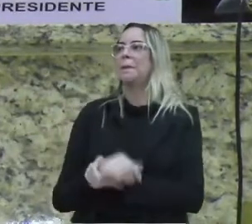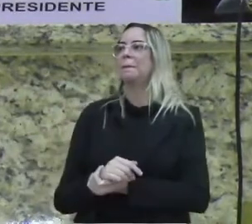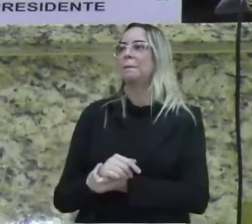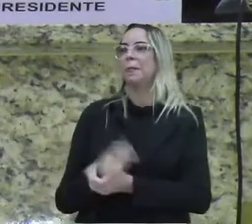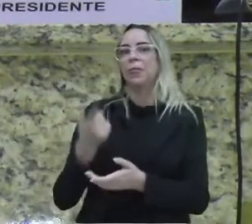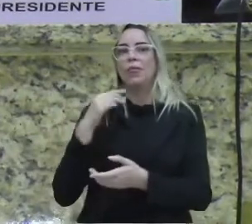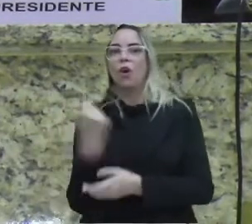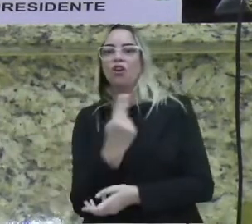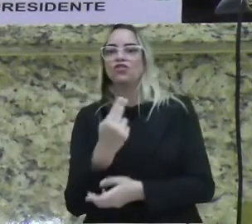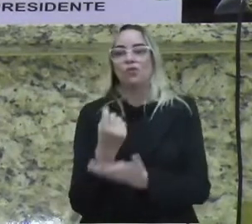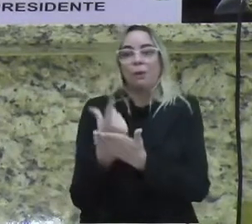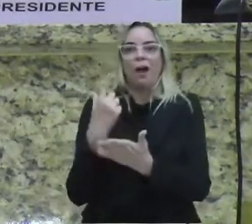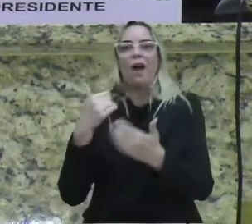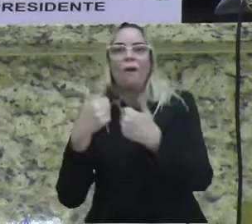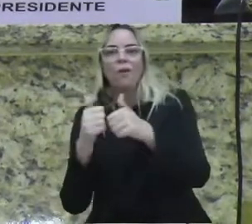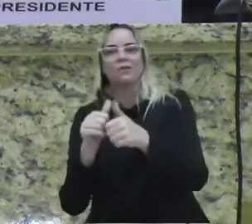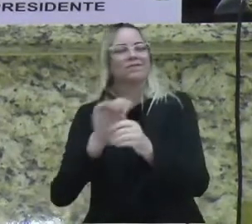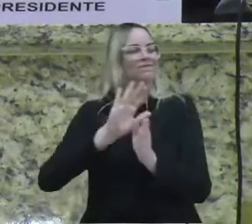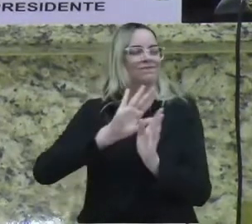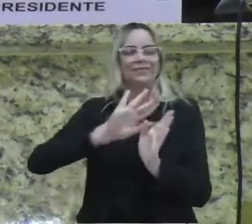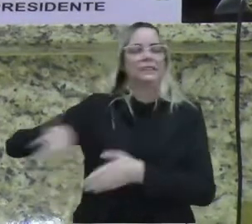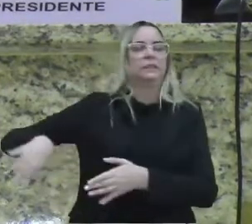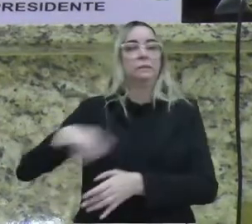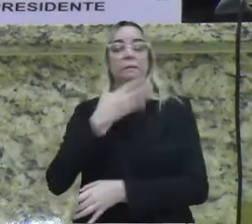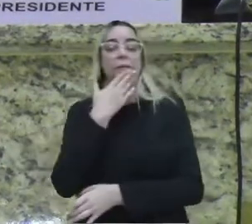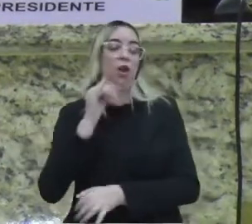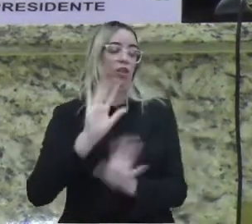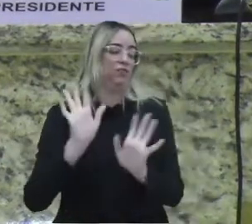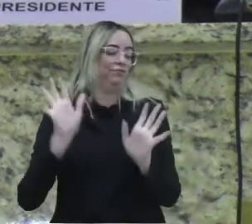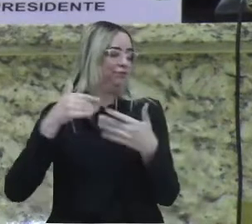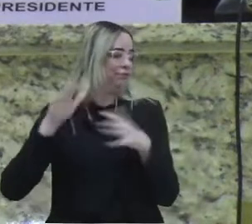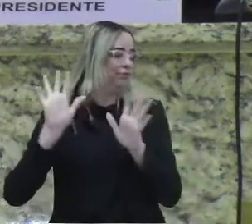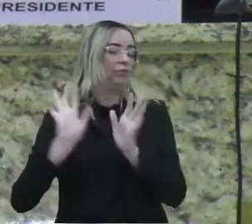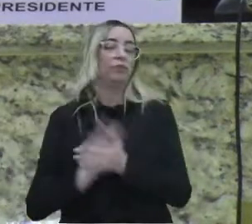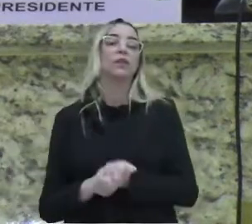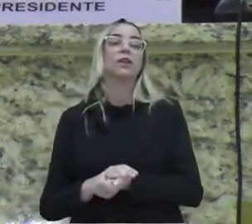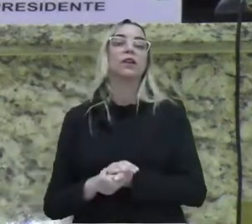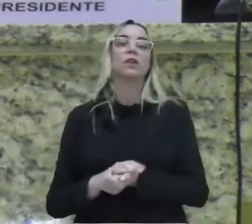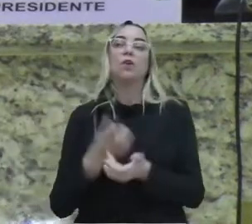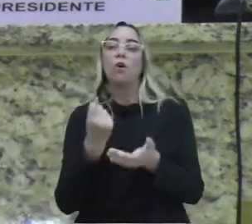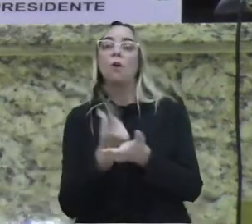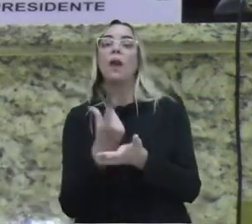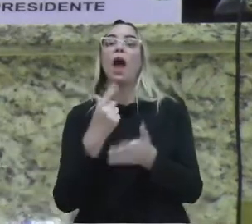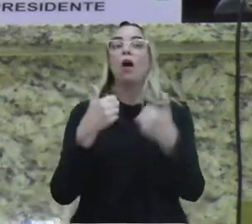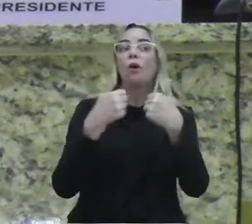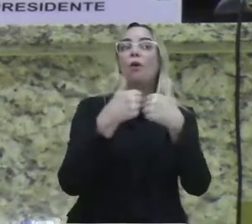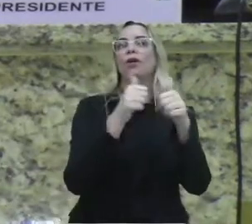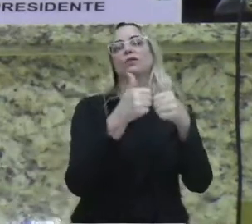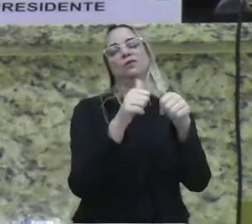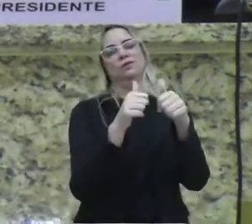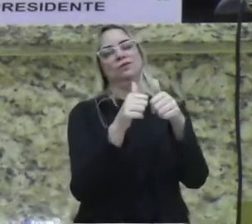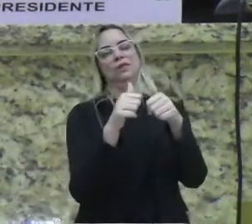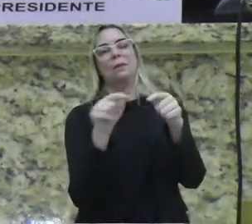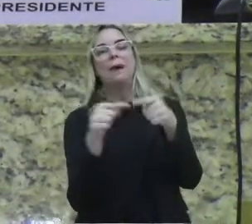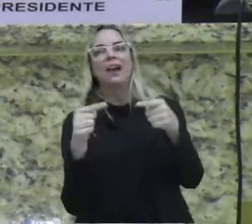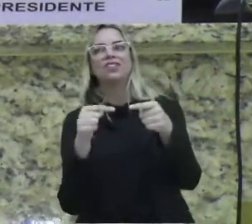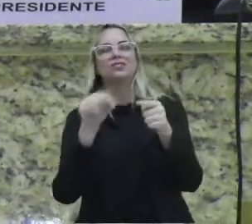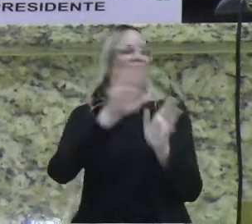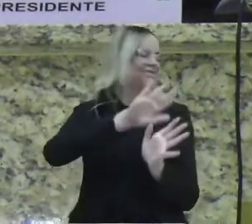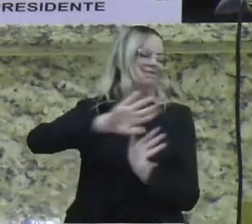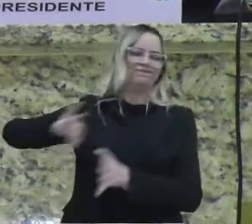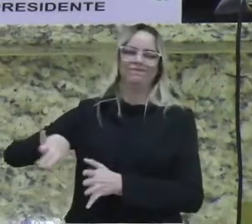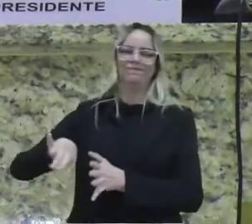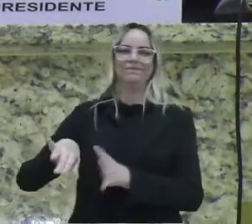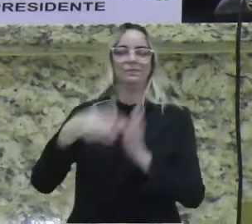da compra de ônibus. Esse ano, dentro do planejamento, estava comprar ônibus, mas aí a gente já retirou do